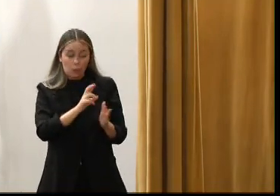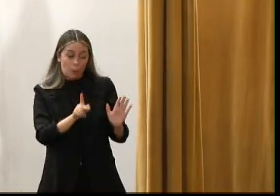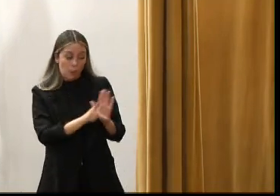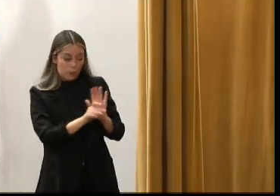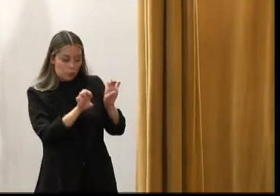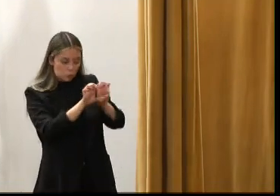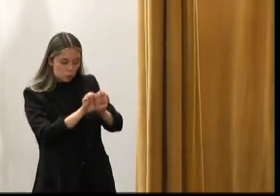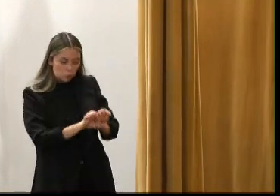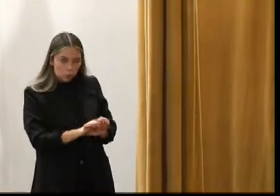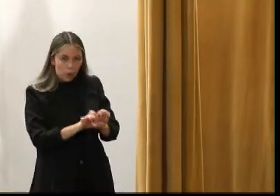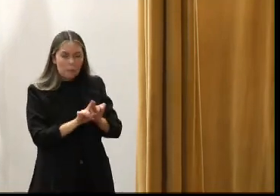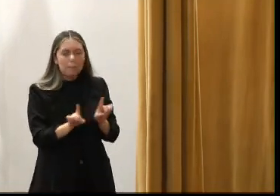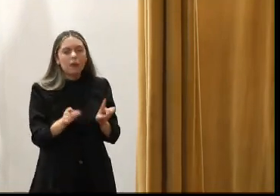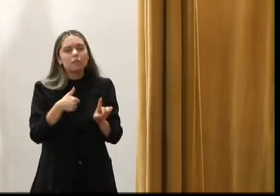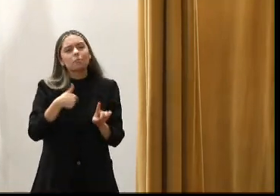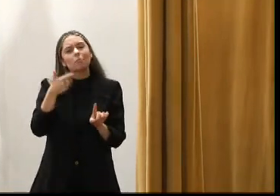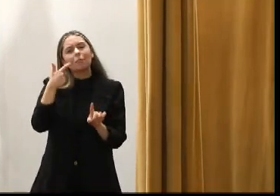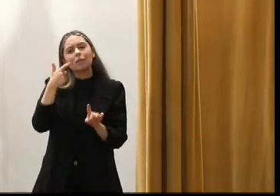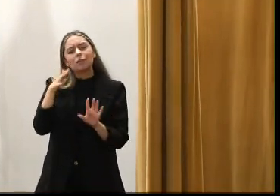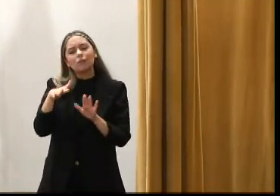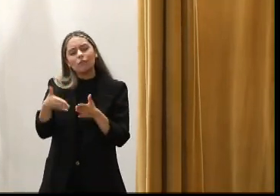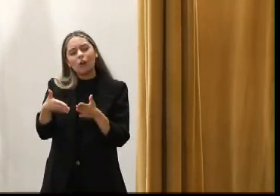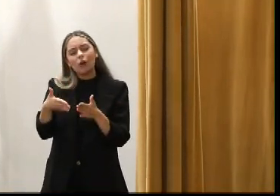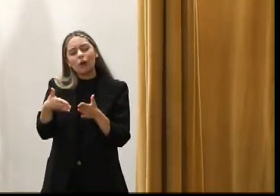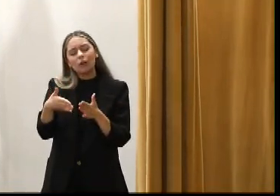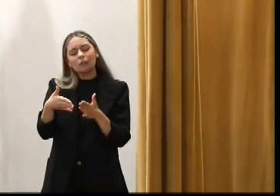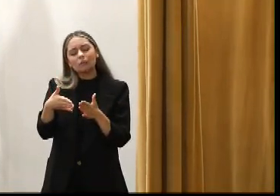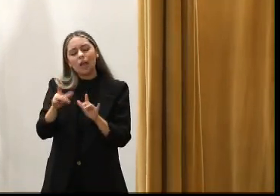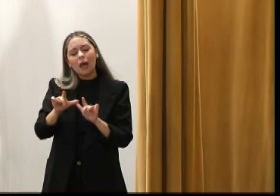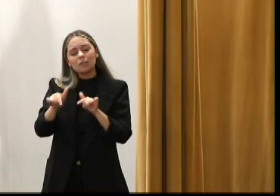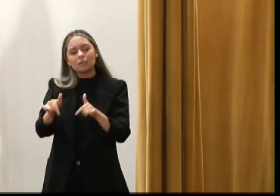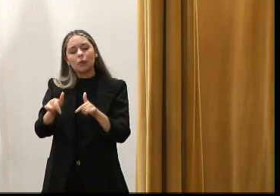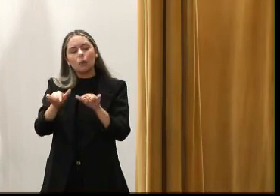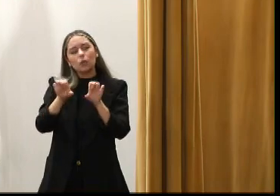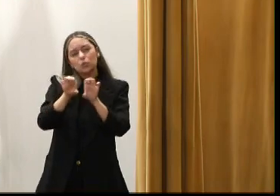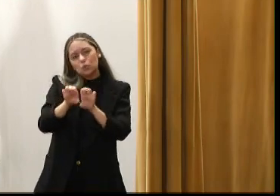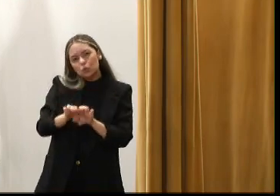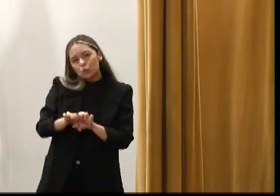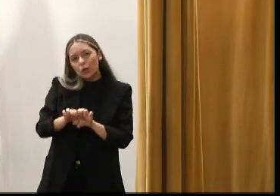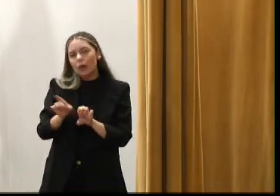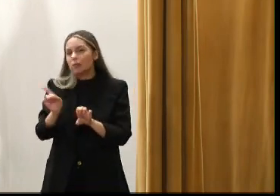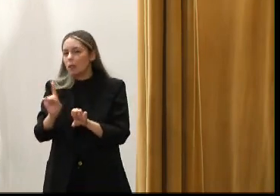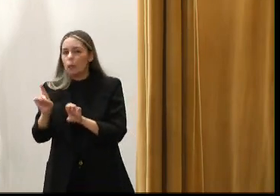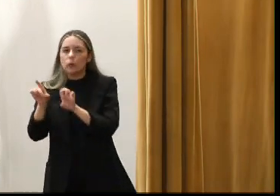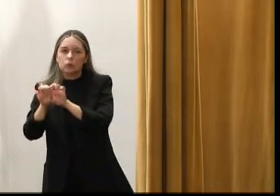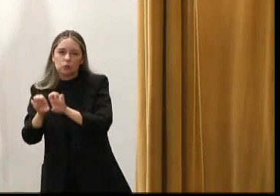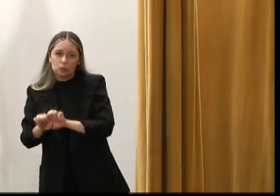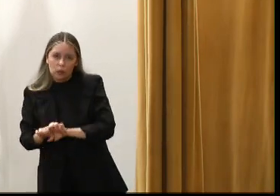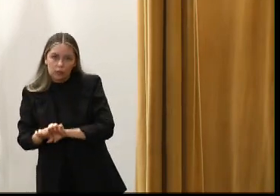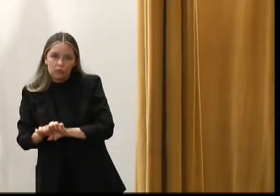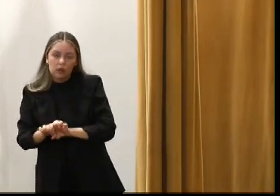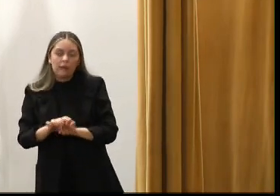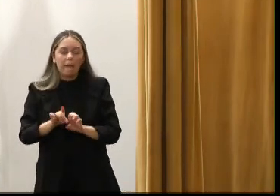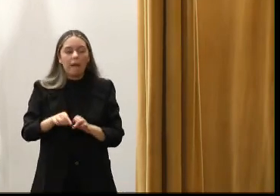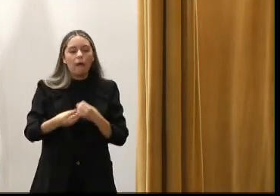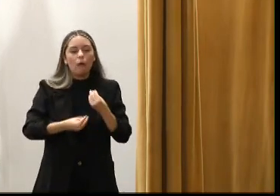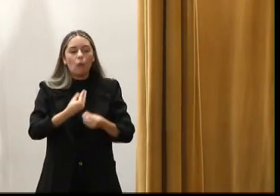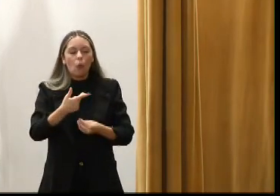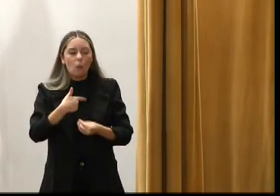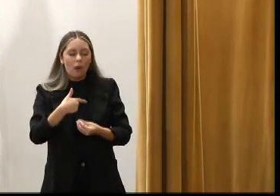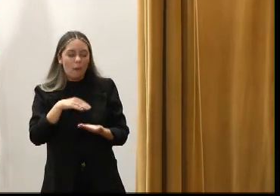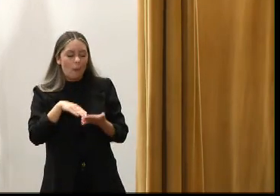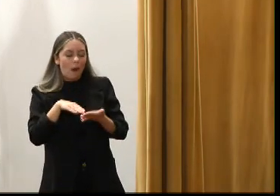de dar um foco nas medidas estruturais e nas medidas não estruturais, que é como eu lido nesse